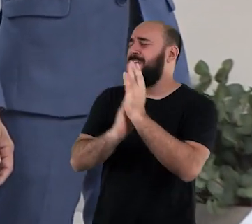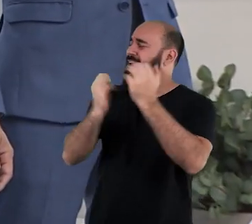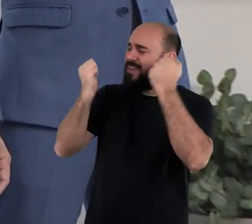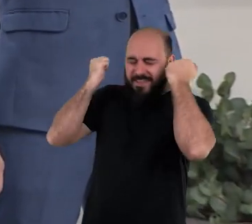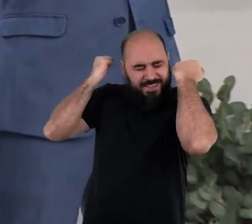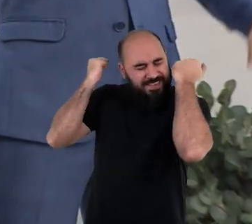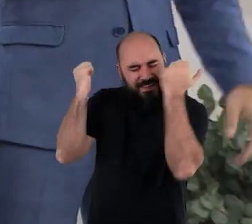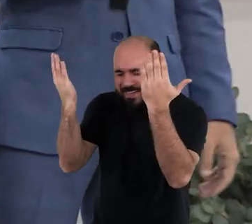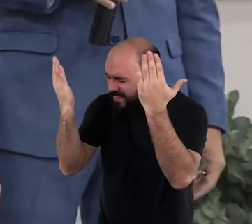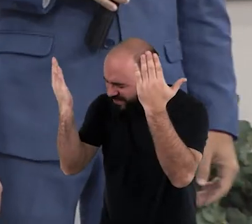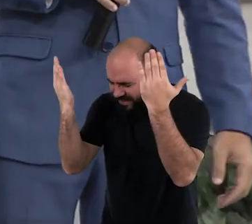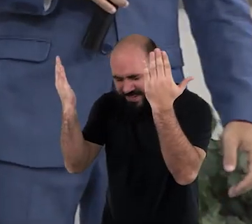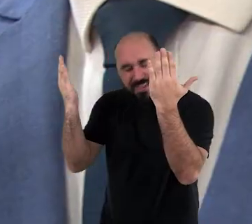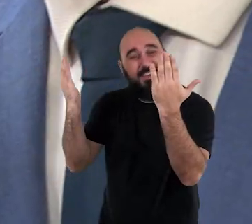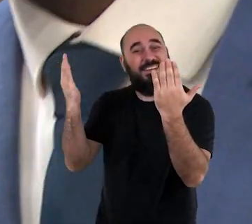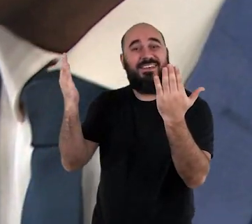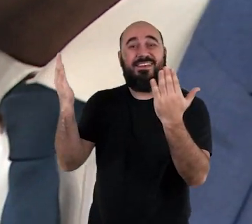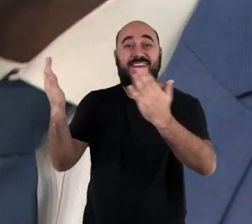louvor.